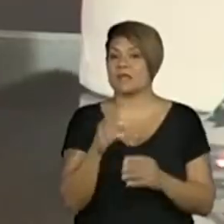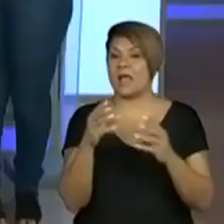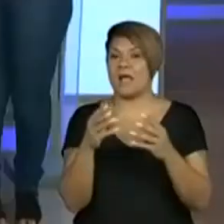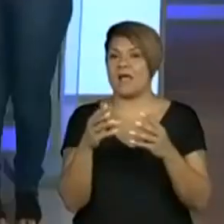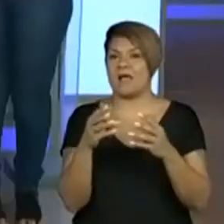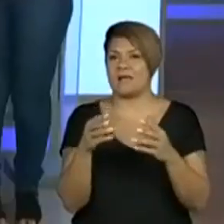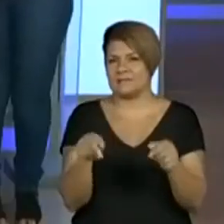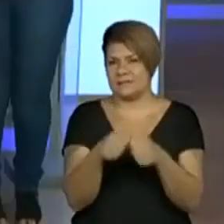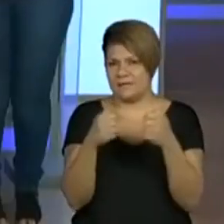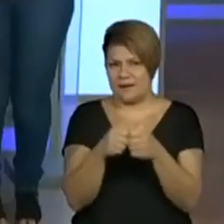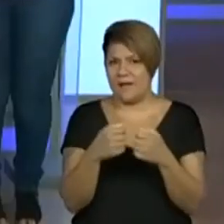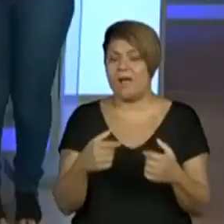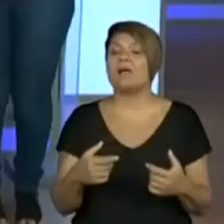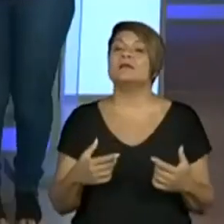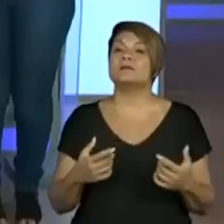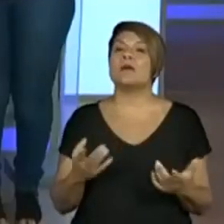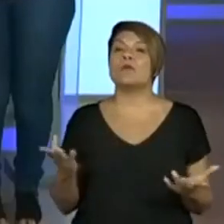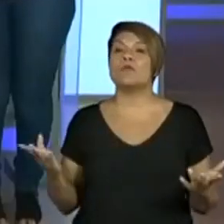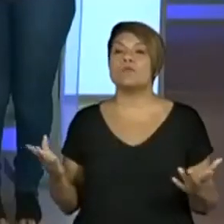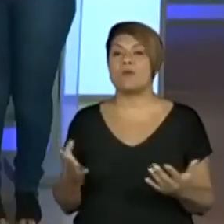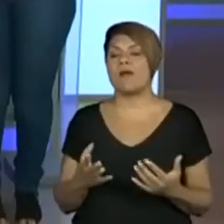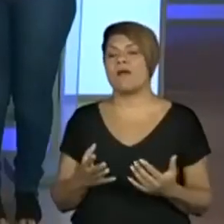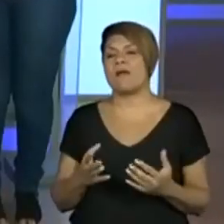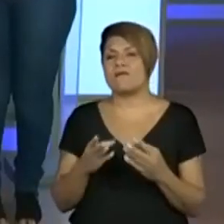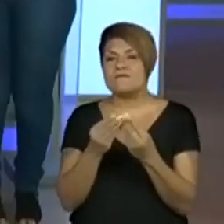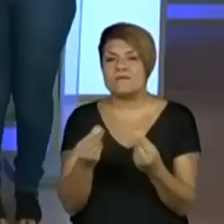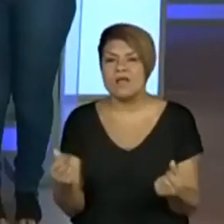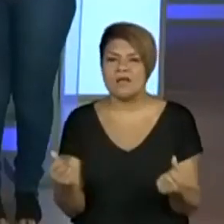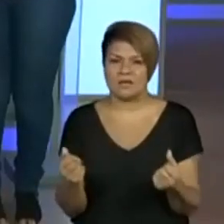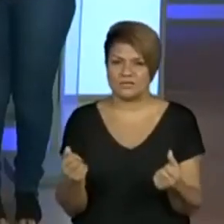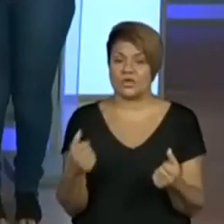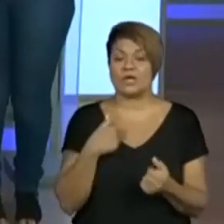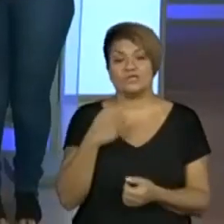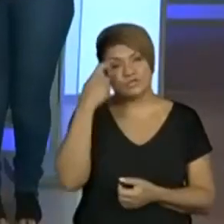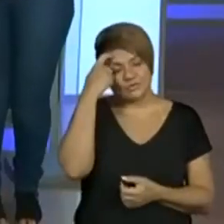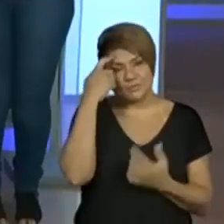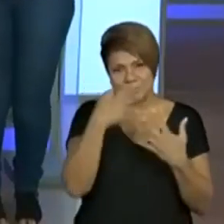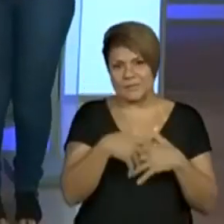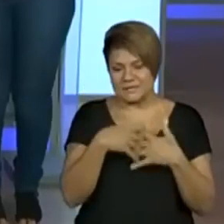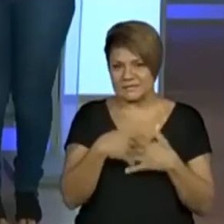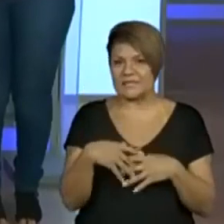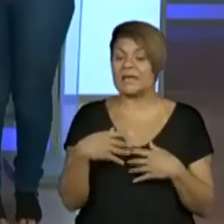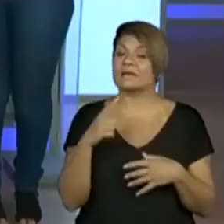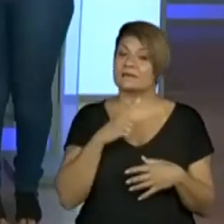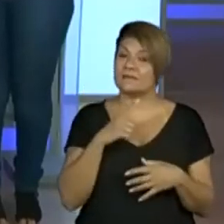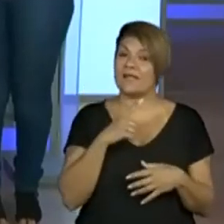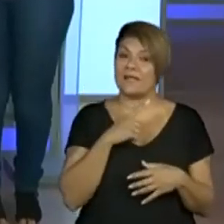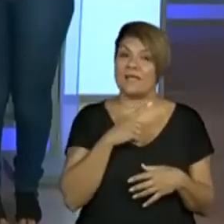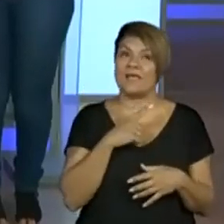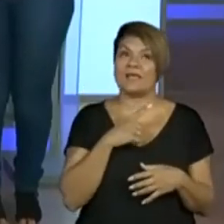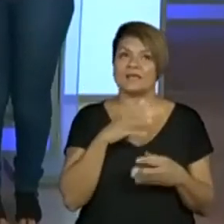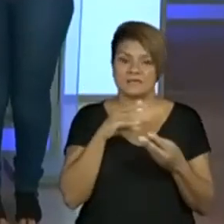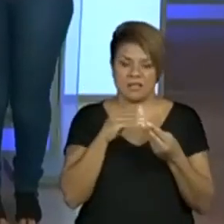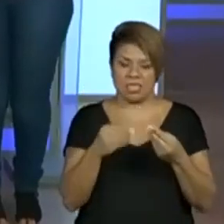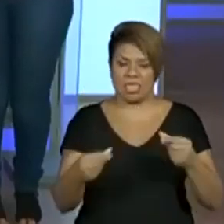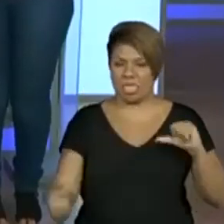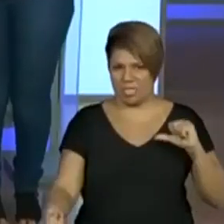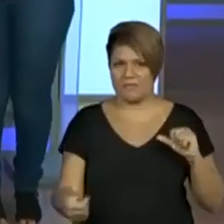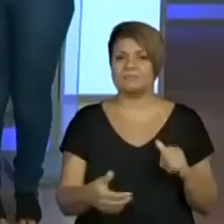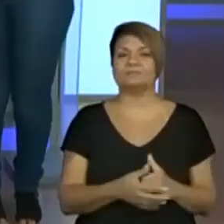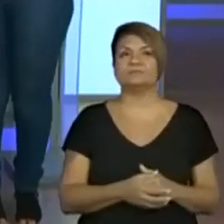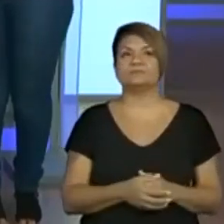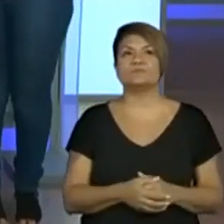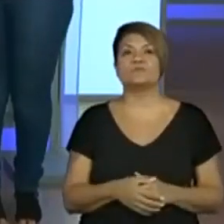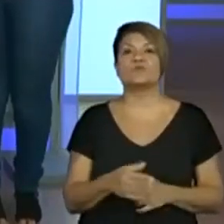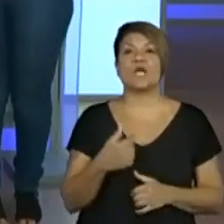frágil ele é trazer mais sobre importante a gente pensar juntos justamente nessa decomposição que a gente vai olhar